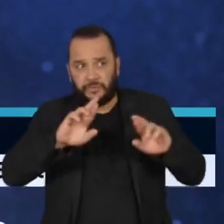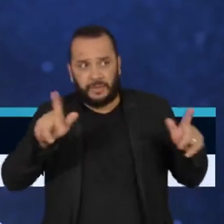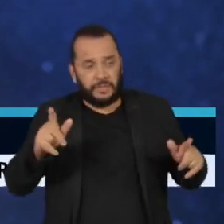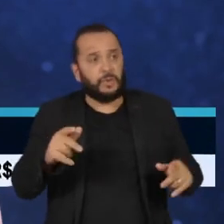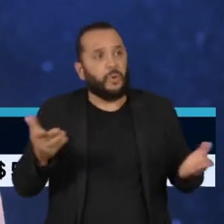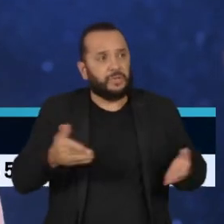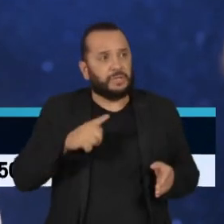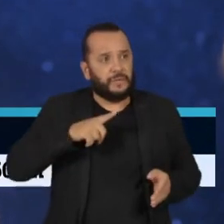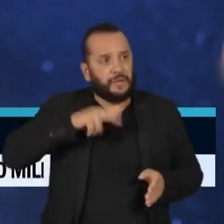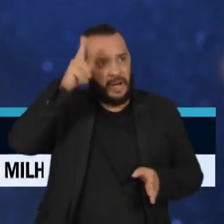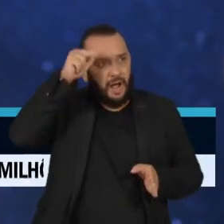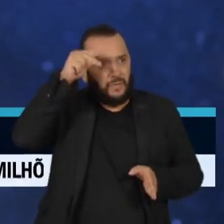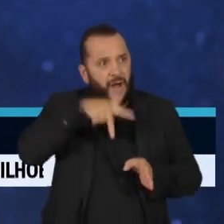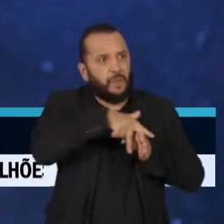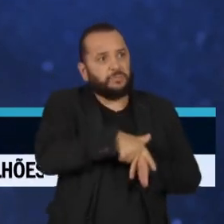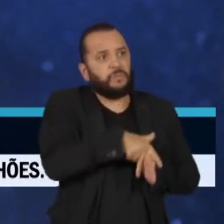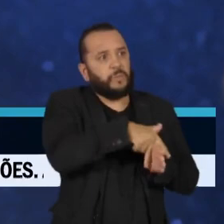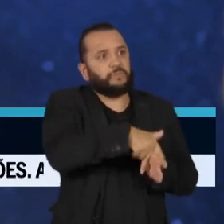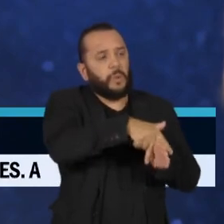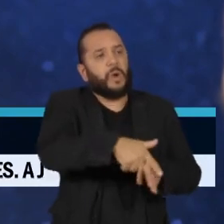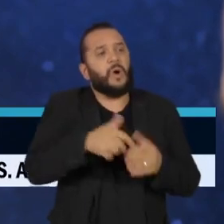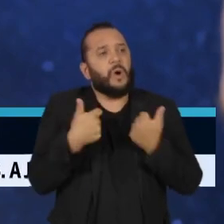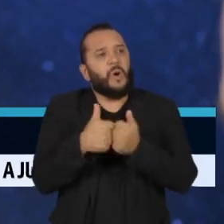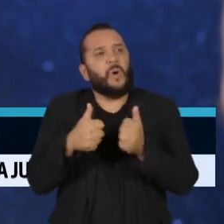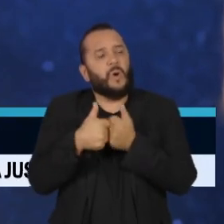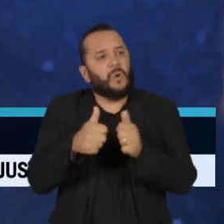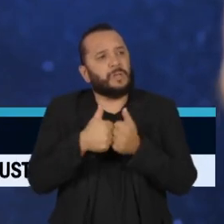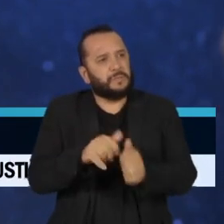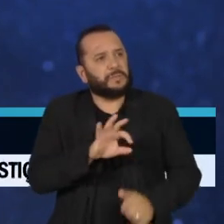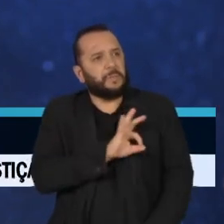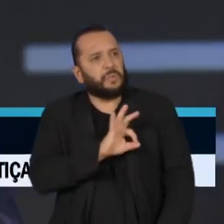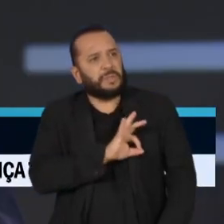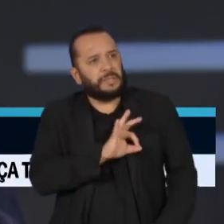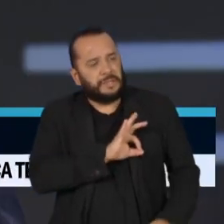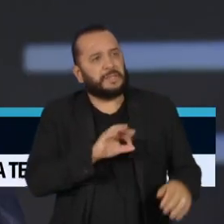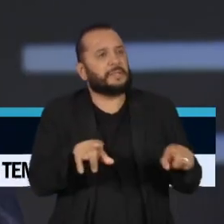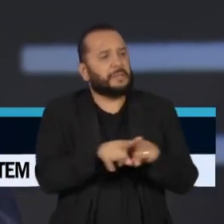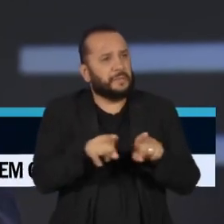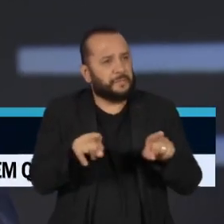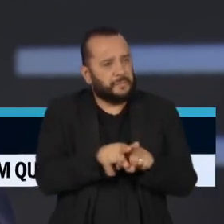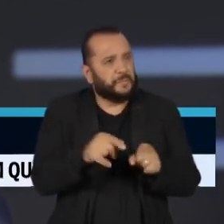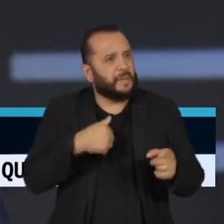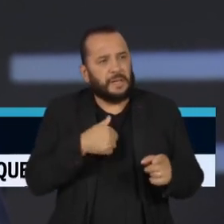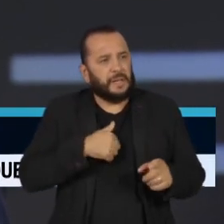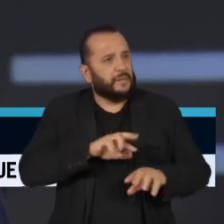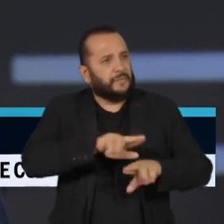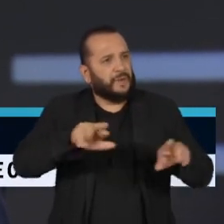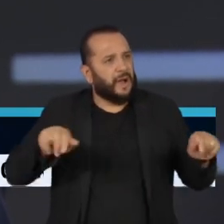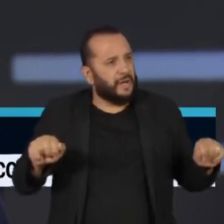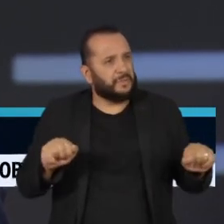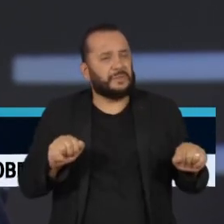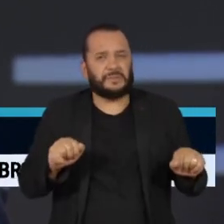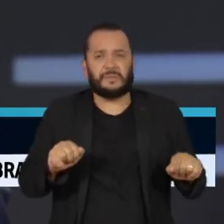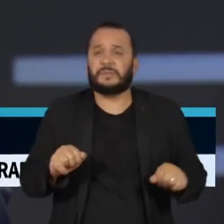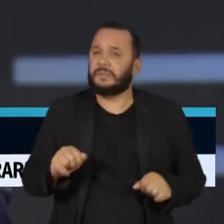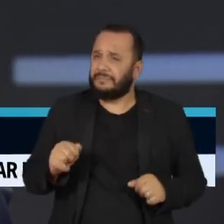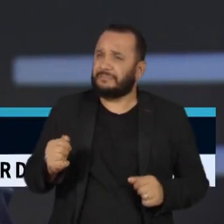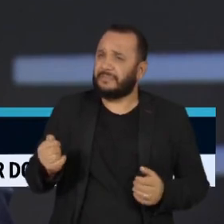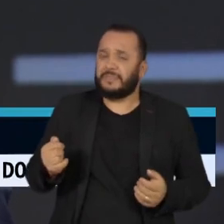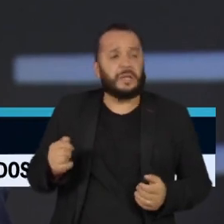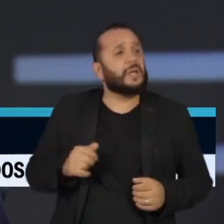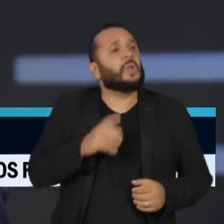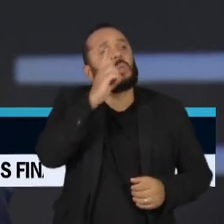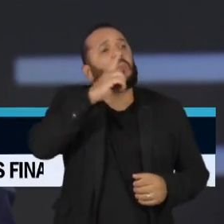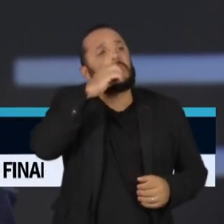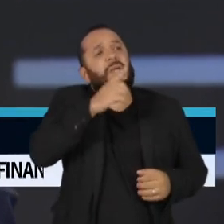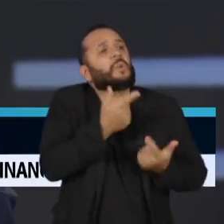dezenas de ônibus da PM e da força nacional onde é que eles estavam no domingo essa é a pergunta que certamente os inquéritos são vários estão